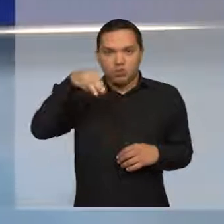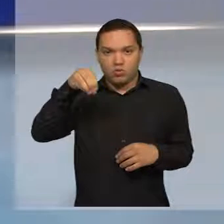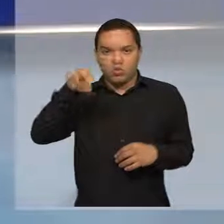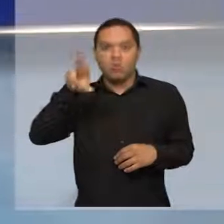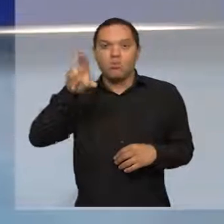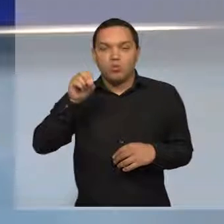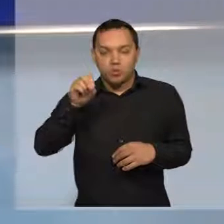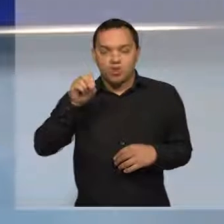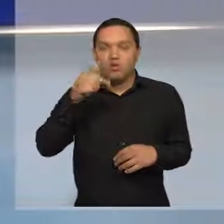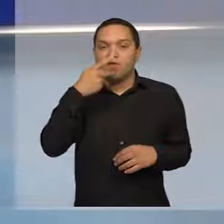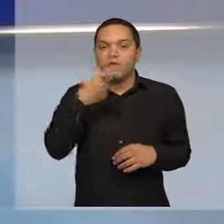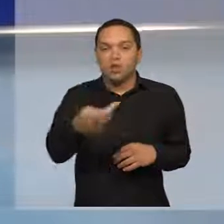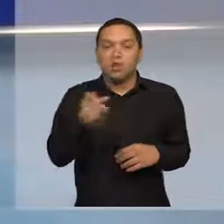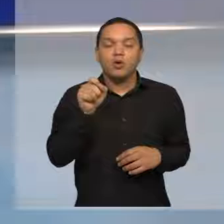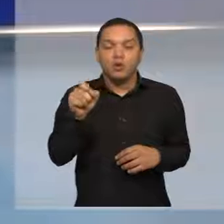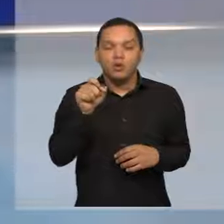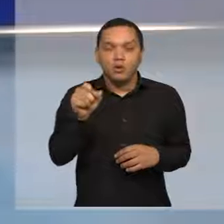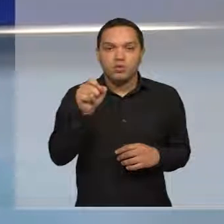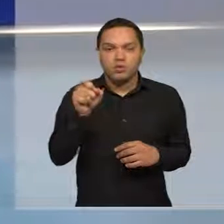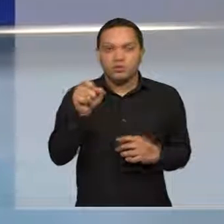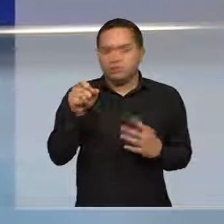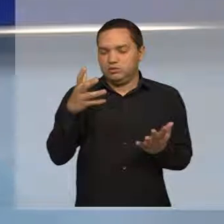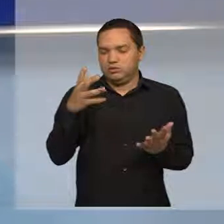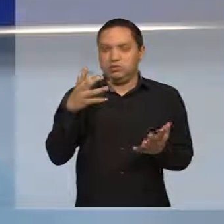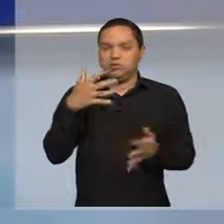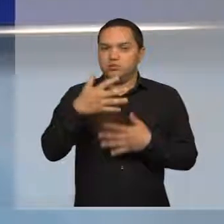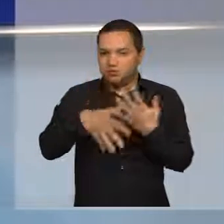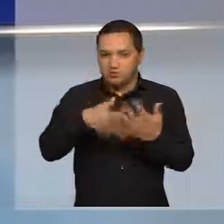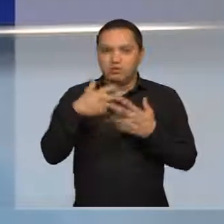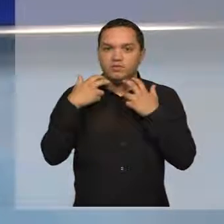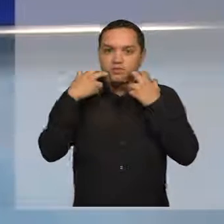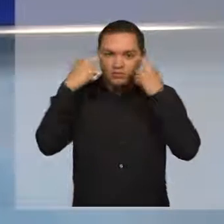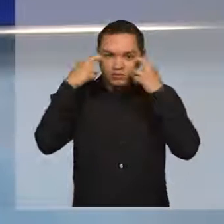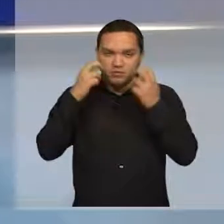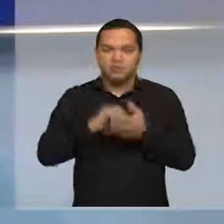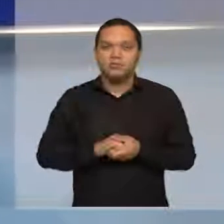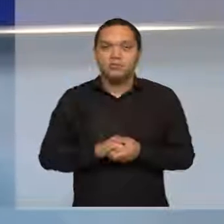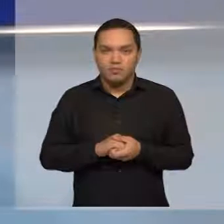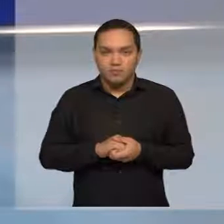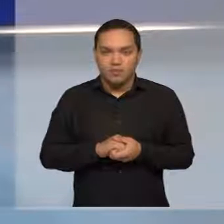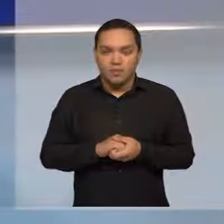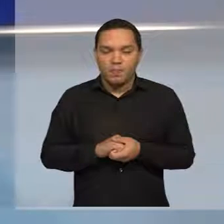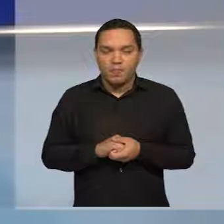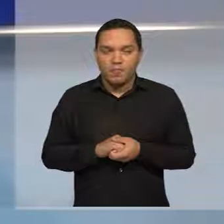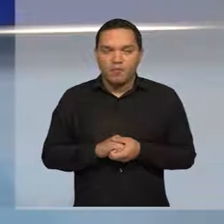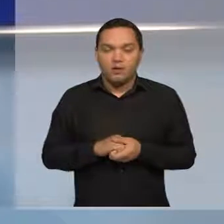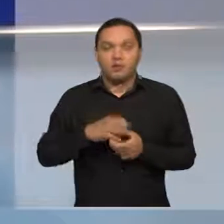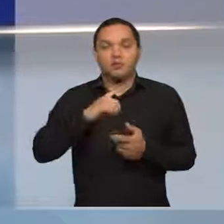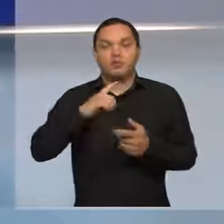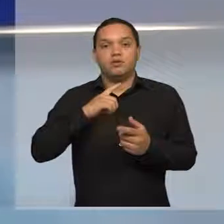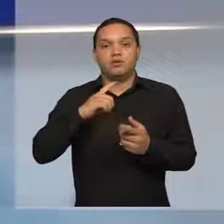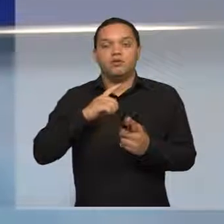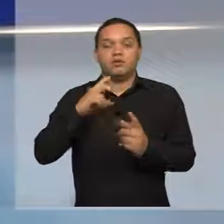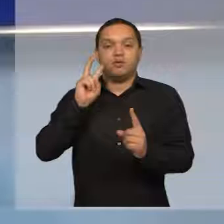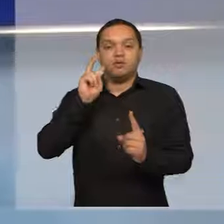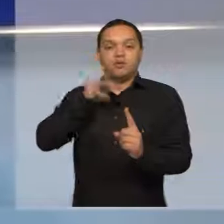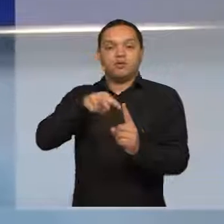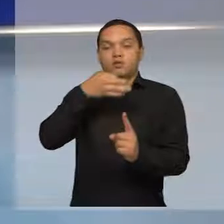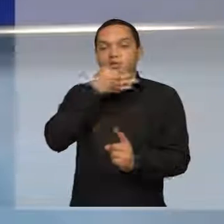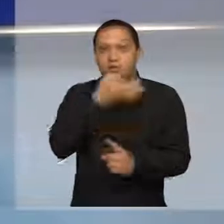Moro, a partir de Davos, foi aquele vexame. Do ponto de vista da